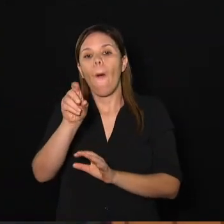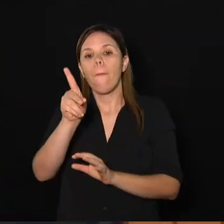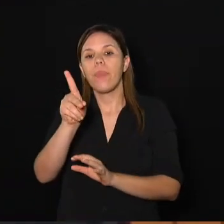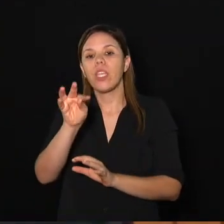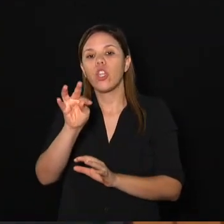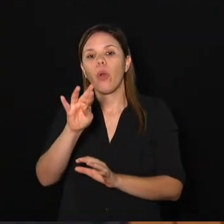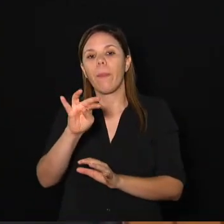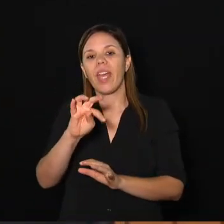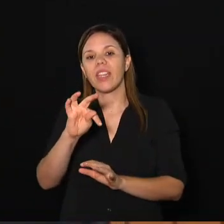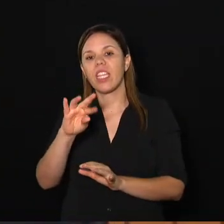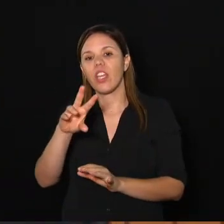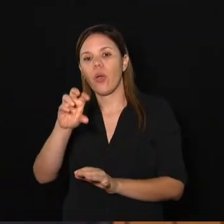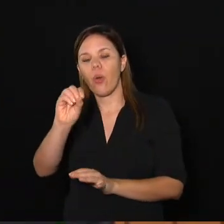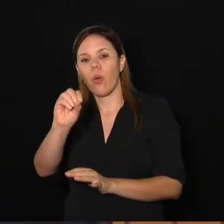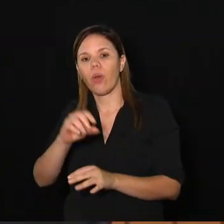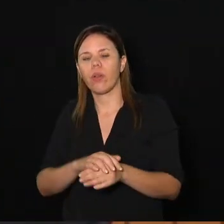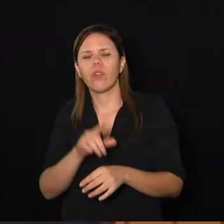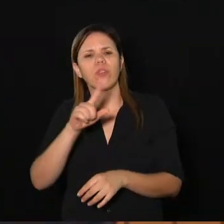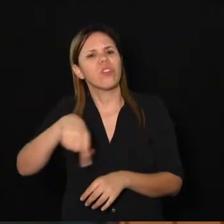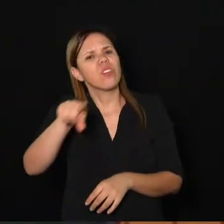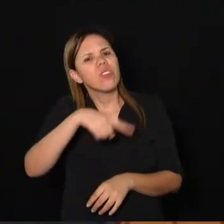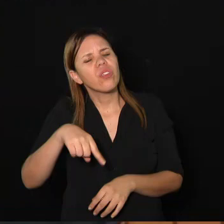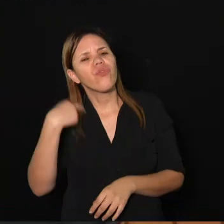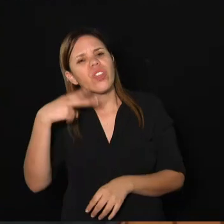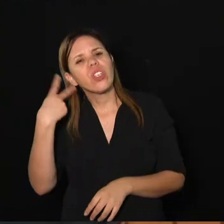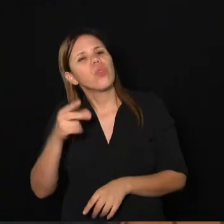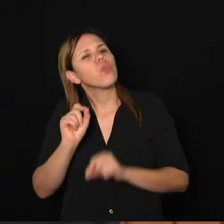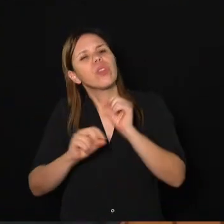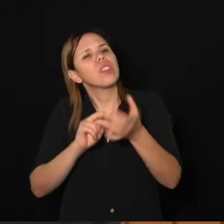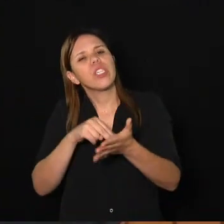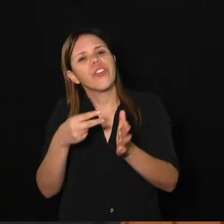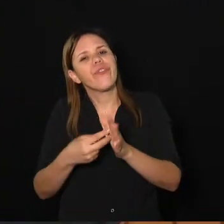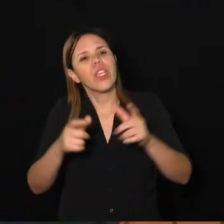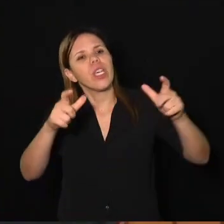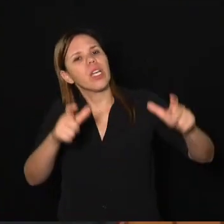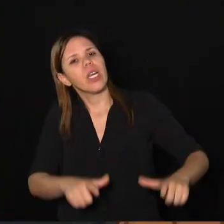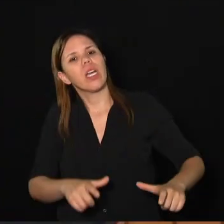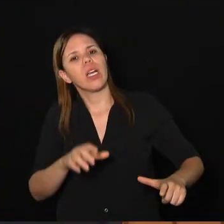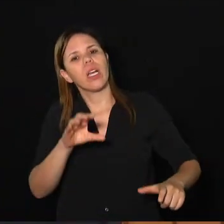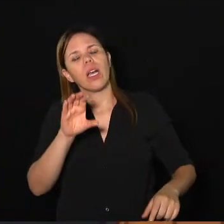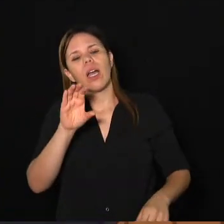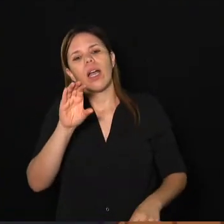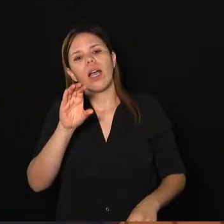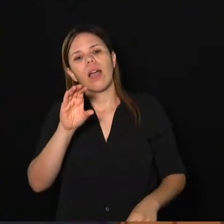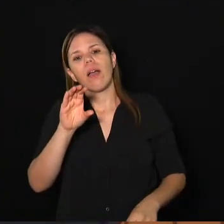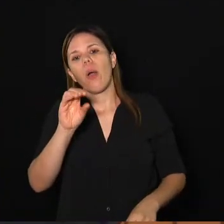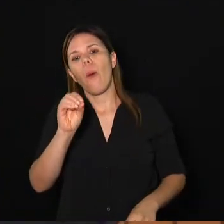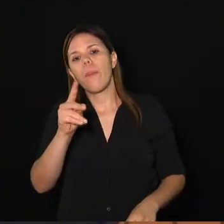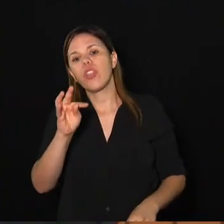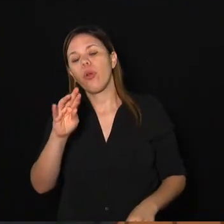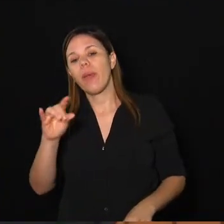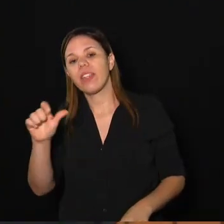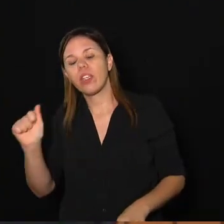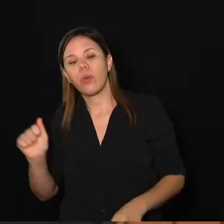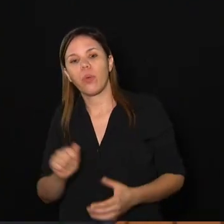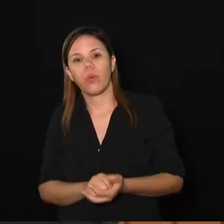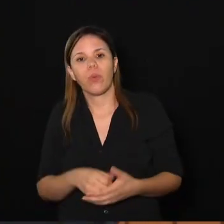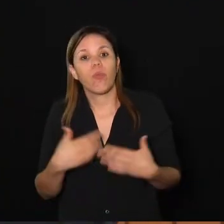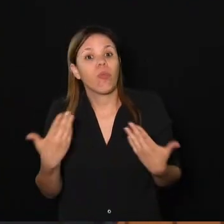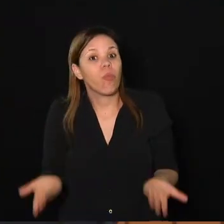senhores vereadores é o que é gabinete optométrico porque em nenhuma lei municipal existe